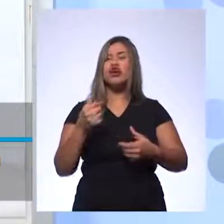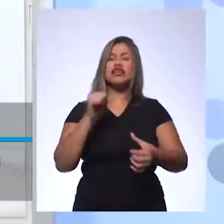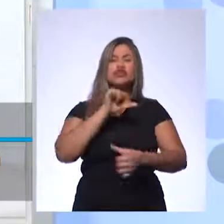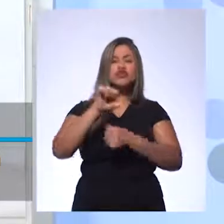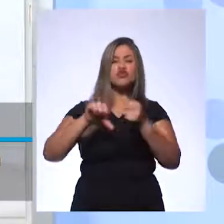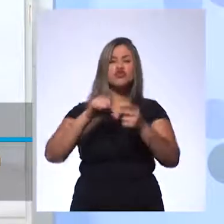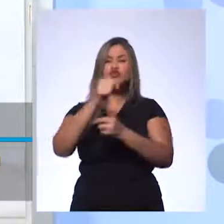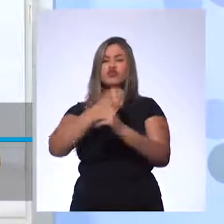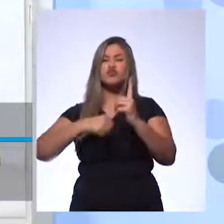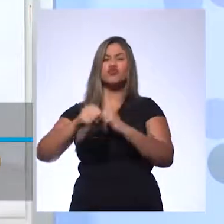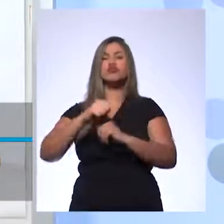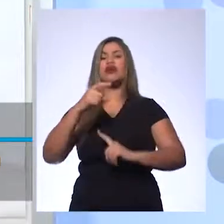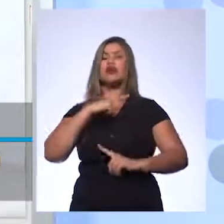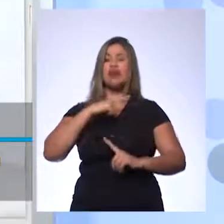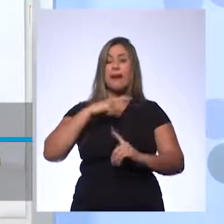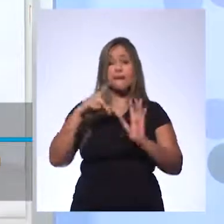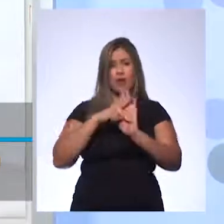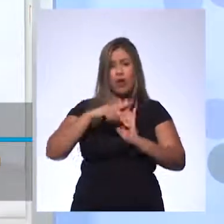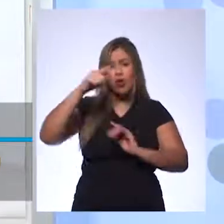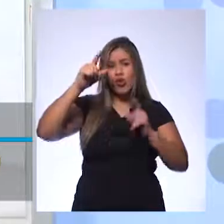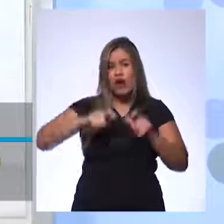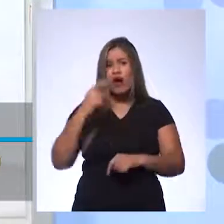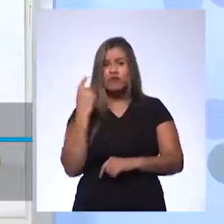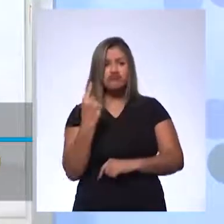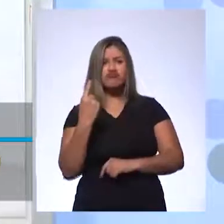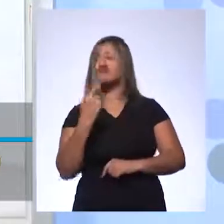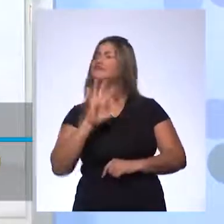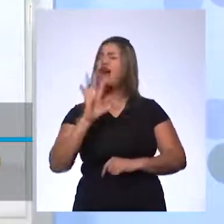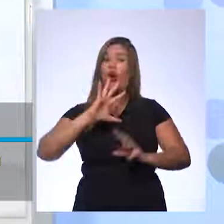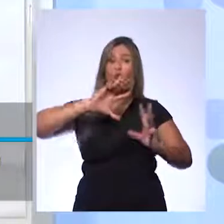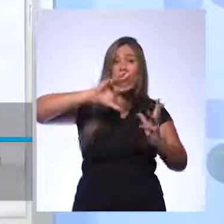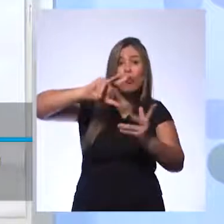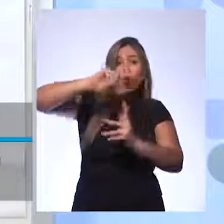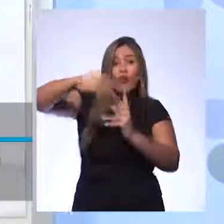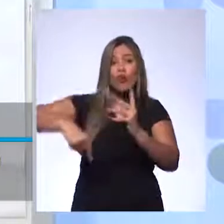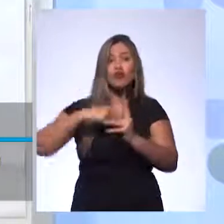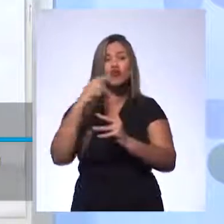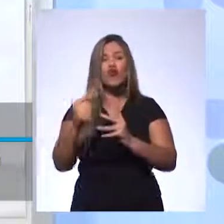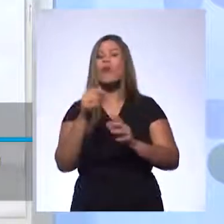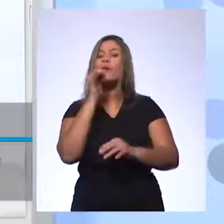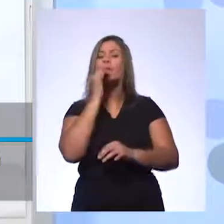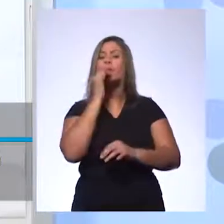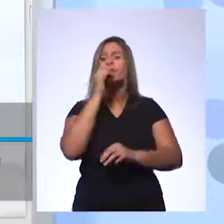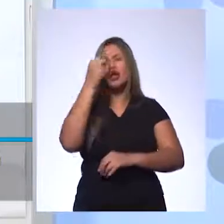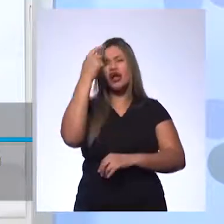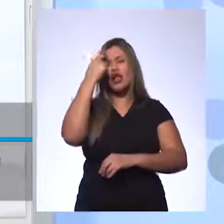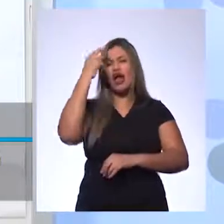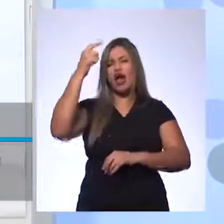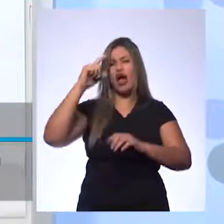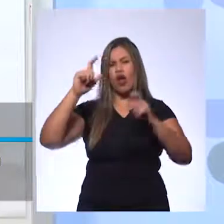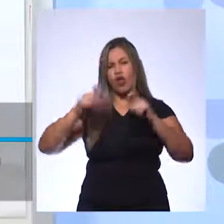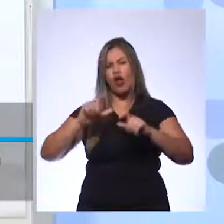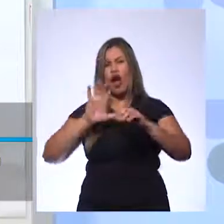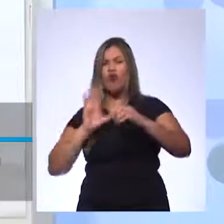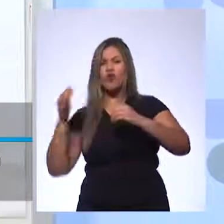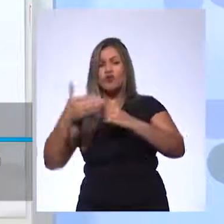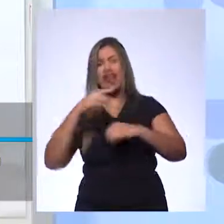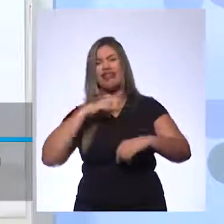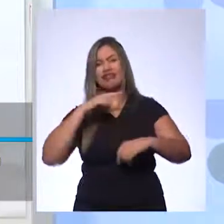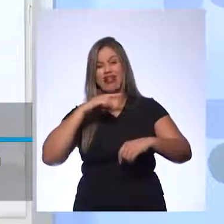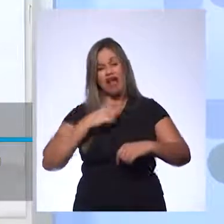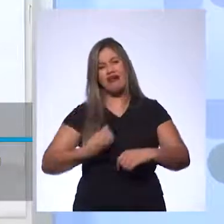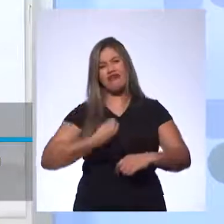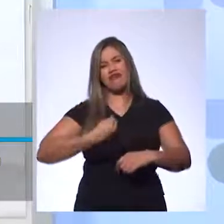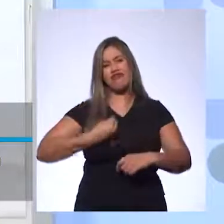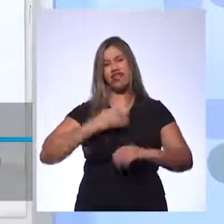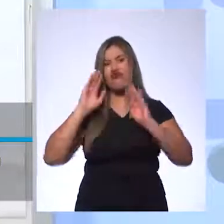lógica social e econômica do mundo se hoje no acidente né Nós temos esse estilo de vida que é um estilo de vida muito voltado